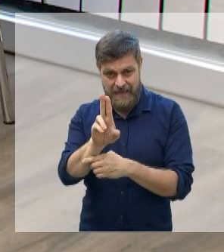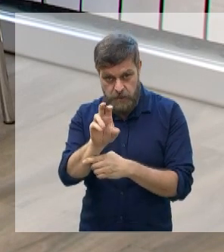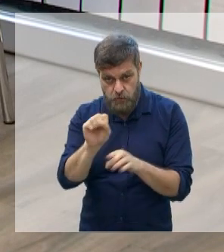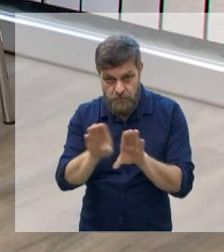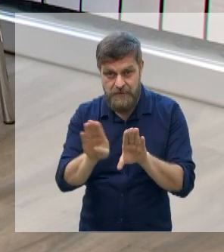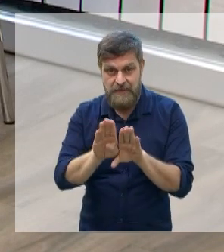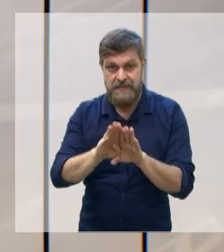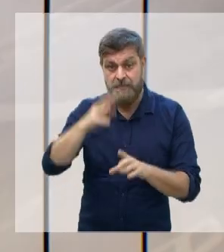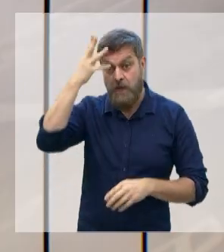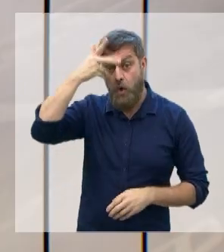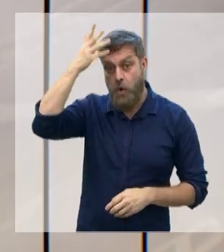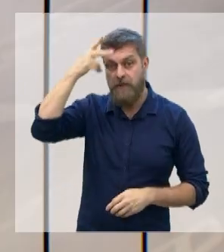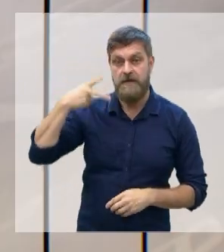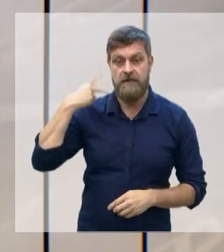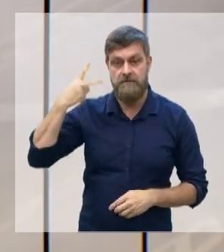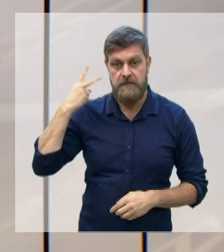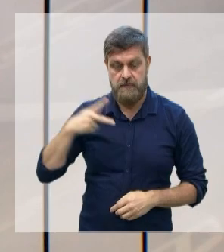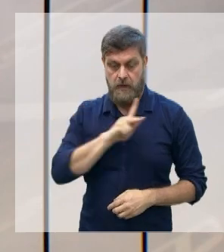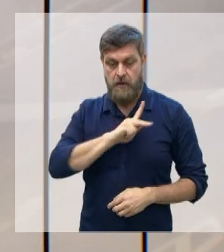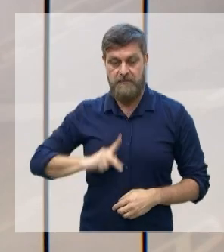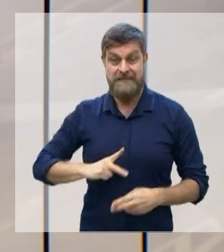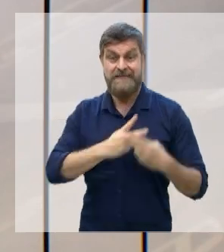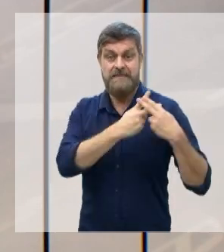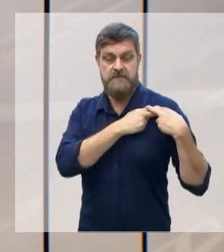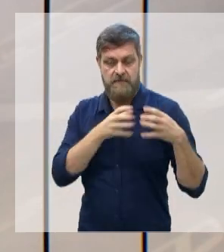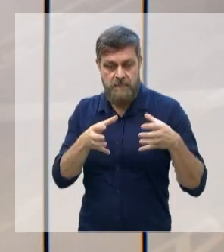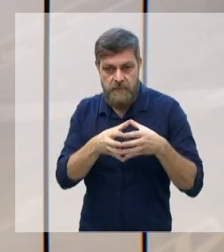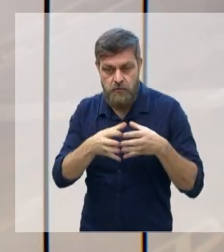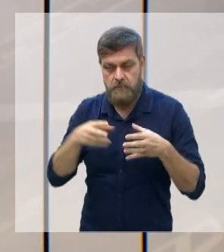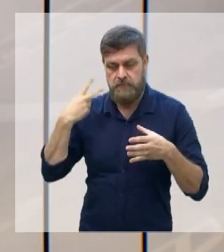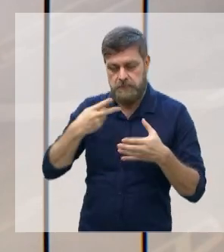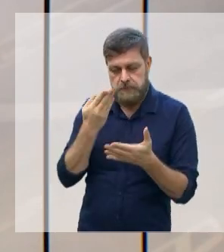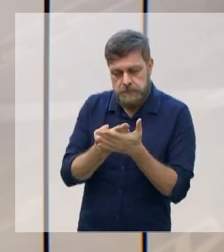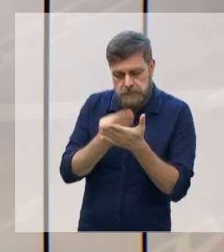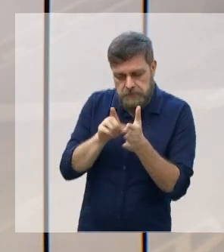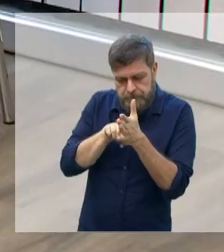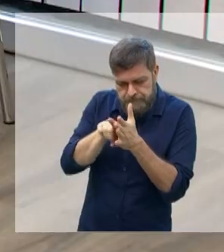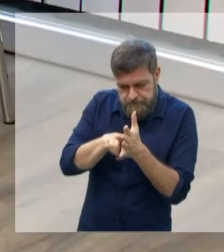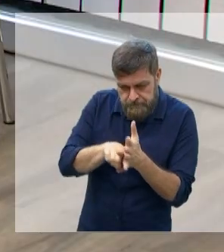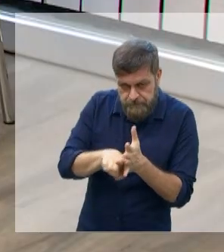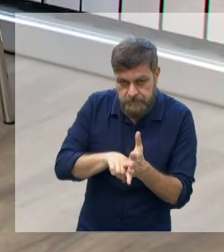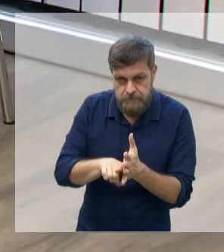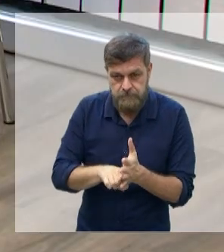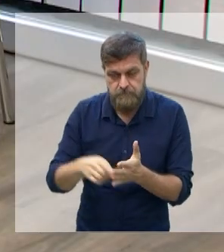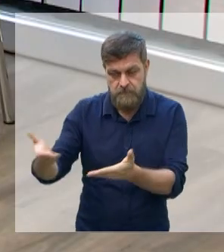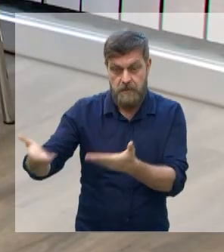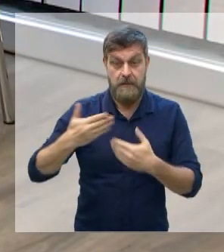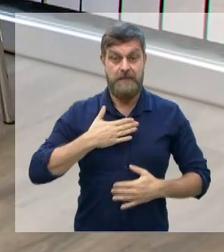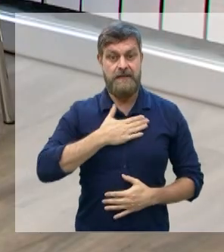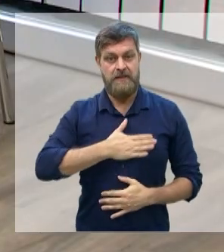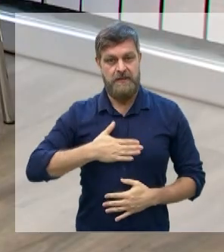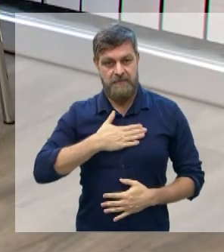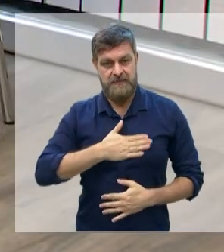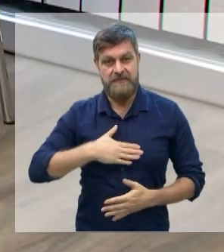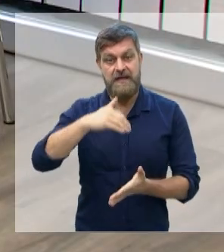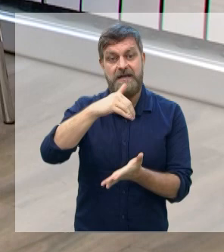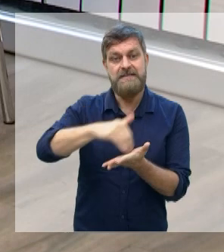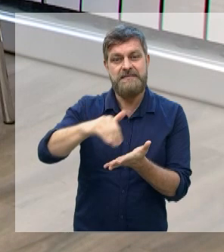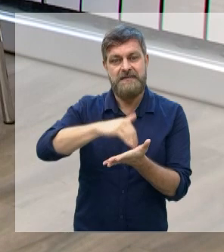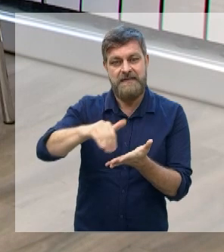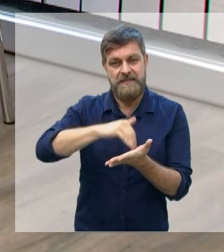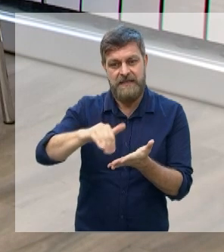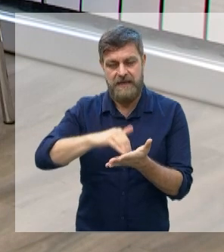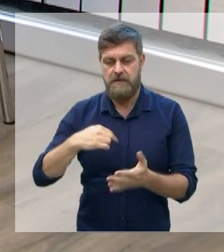farma dique do pp que foi o presidente desta última comissão de estudos aqui na câmara sejam todos bem-vindos secretário